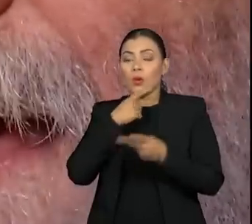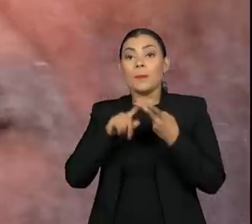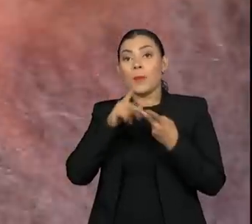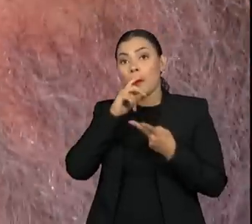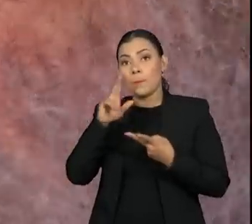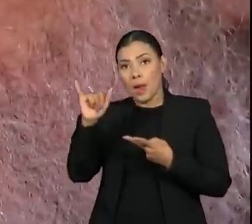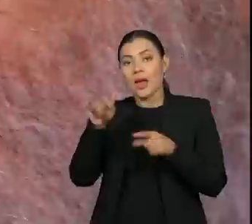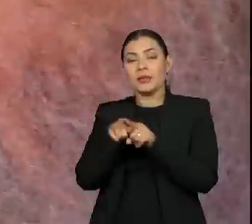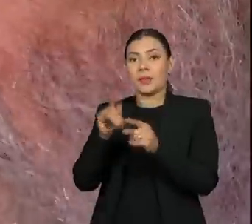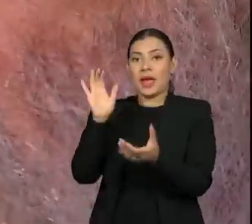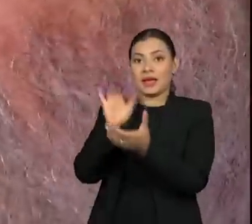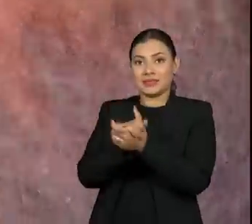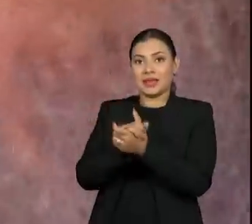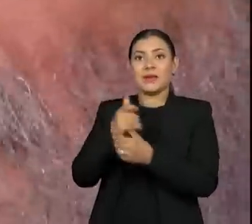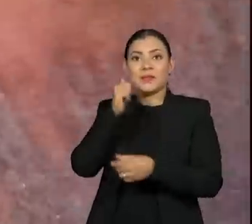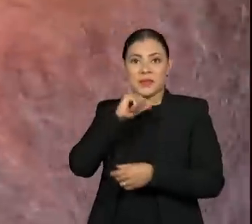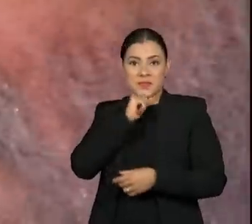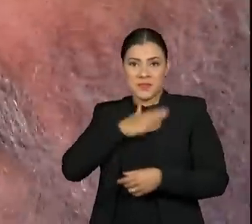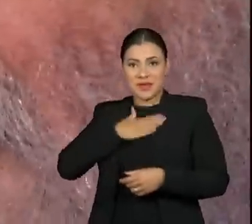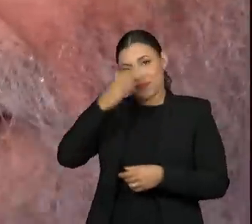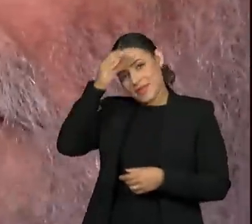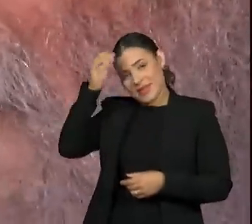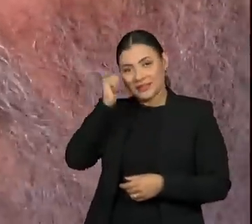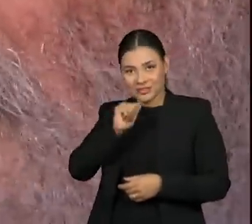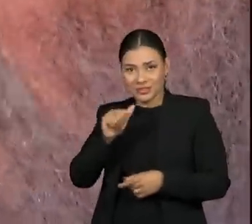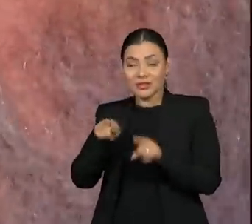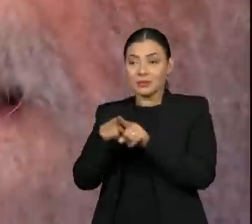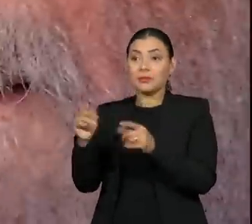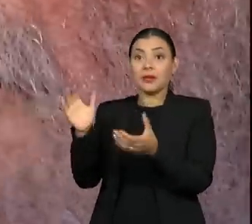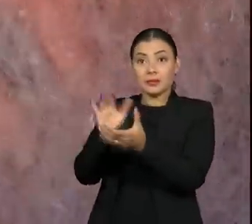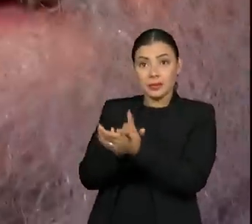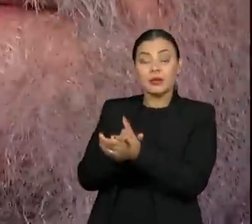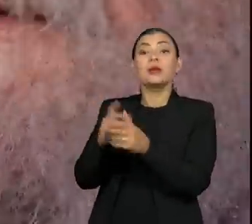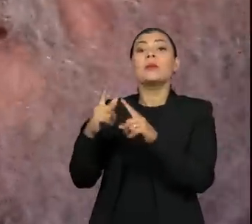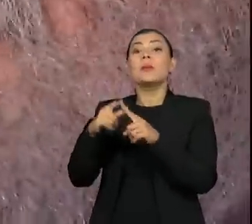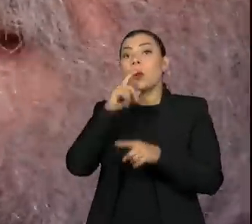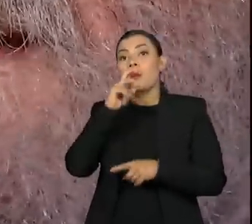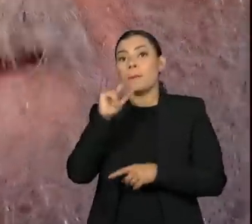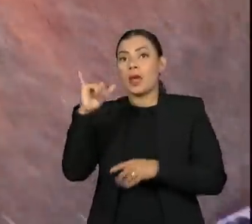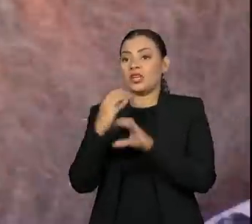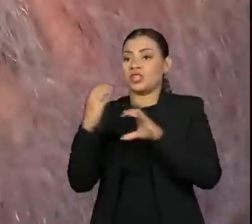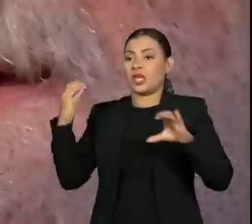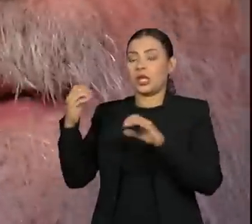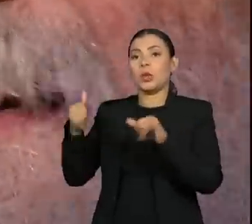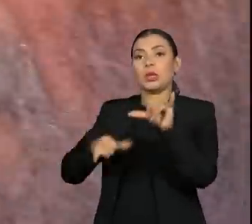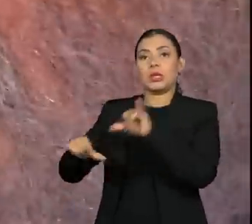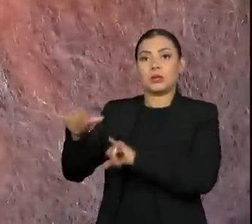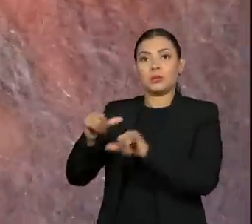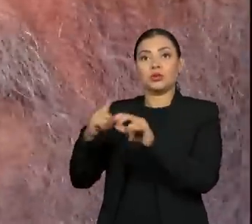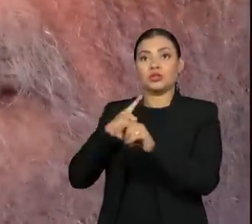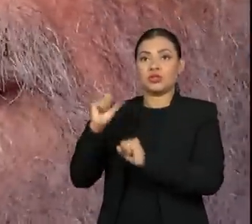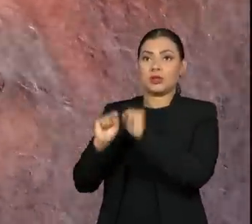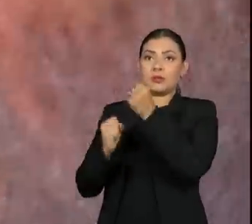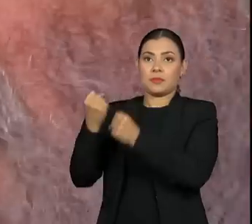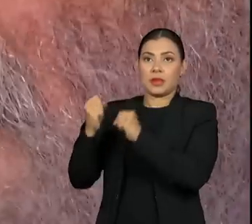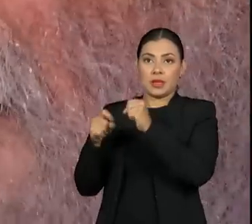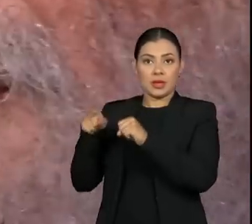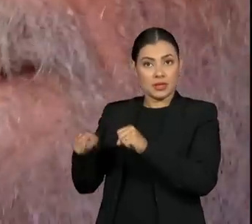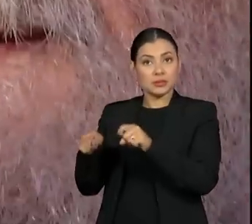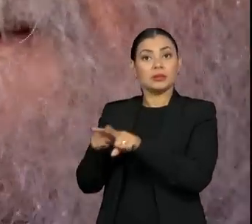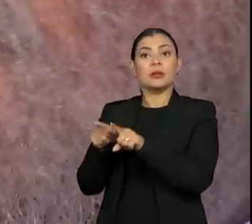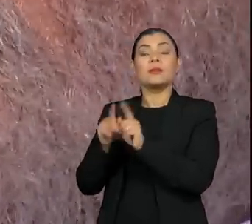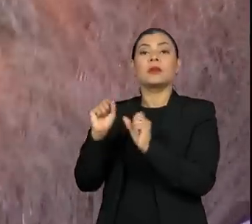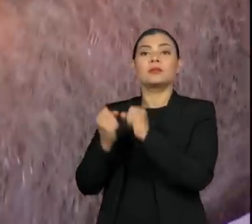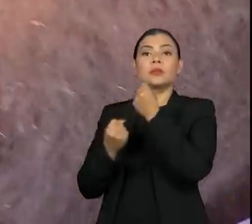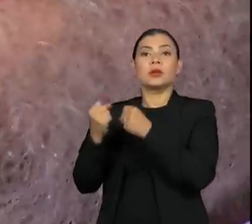estabeleceram entre essa começaram uma pequena um negócio eles tinham sempre iniciativa de fazer algum tipo meu pai era engenheiro químico e tem uma empresa química eles